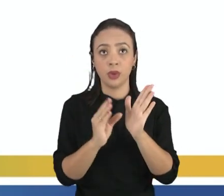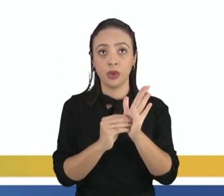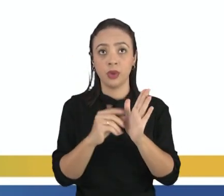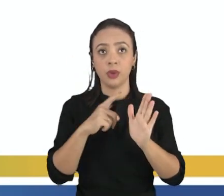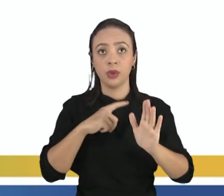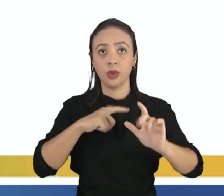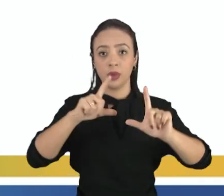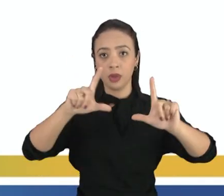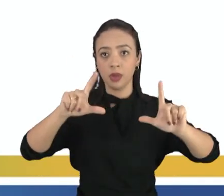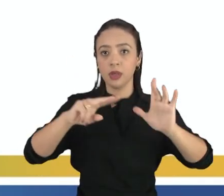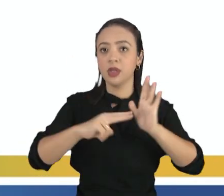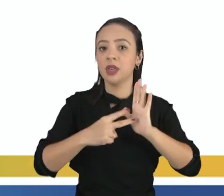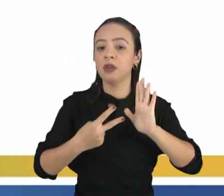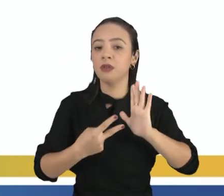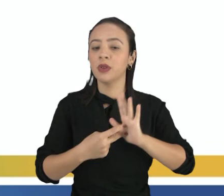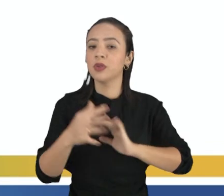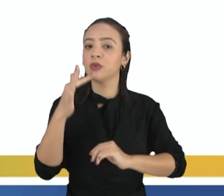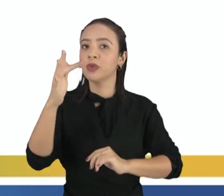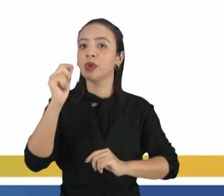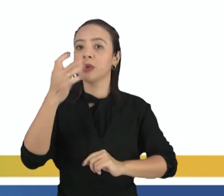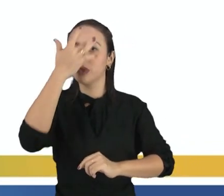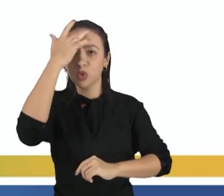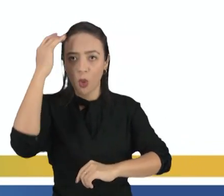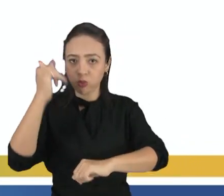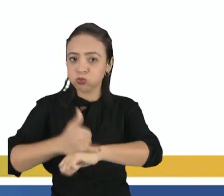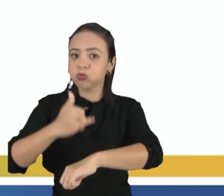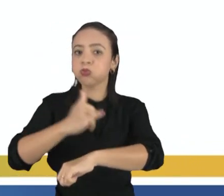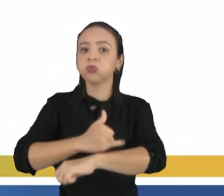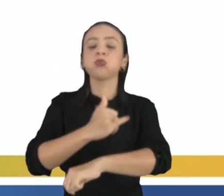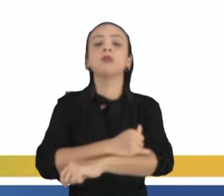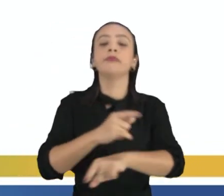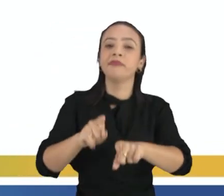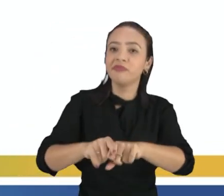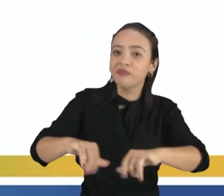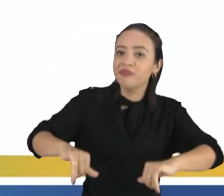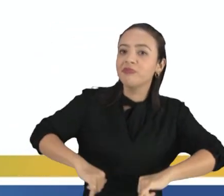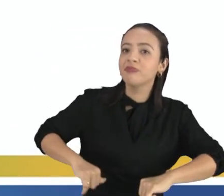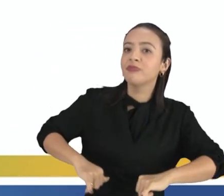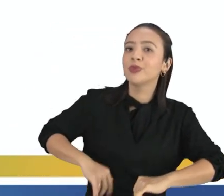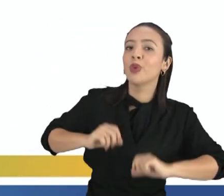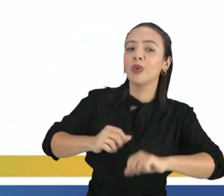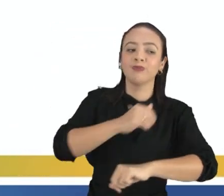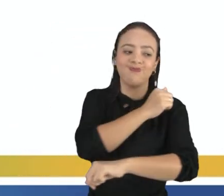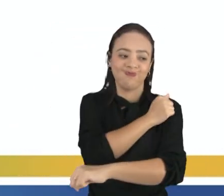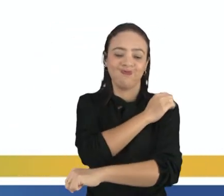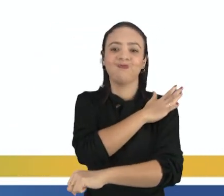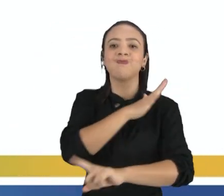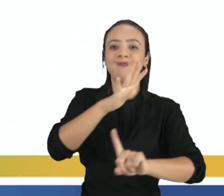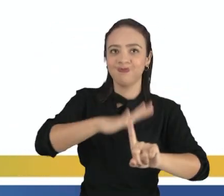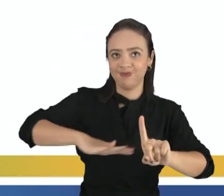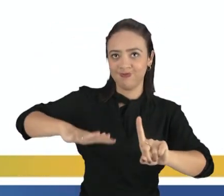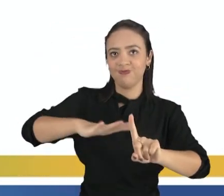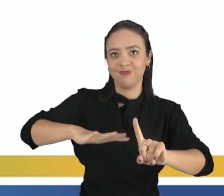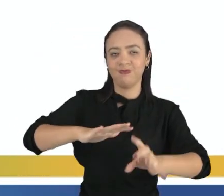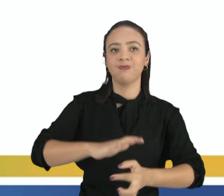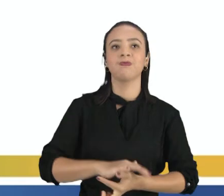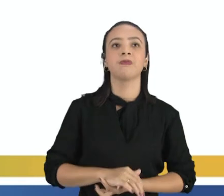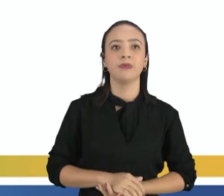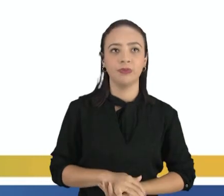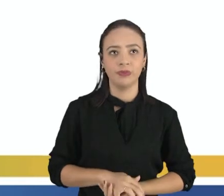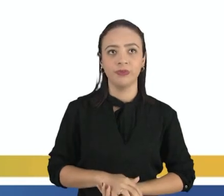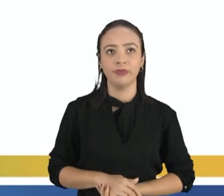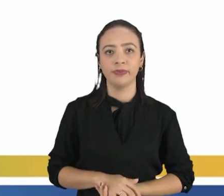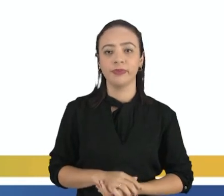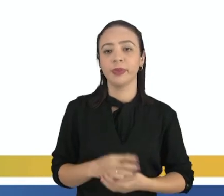que futuramente indivíduos obesos sofrerão ainda mais discriminação social. É o que revela, sim, do jeito